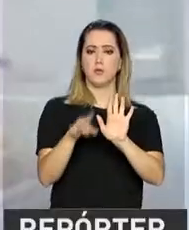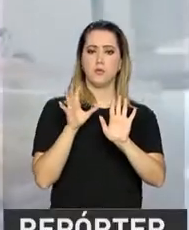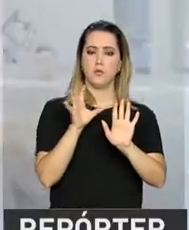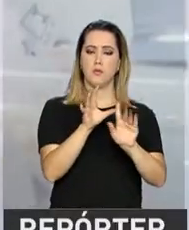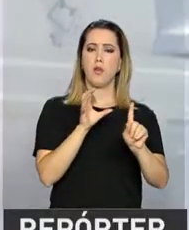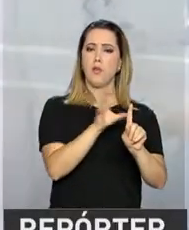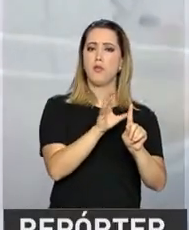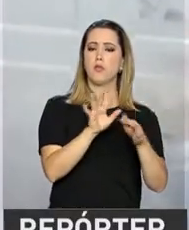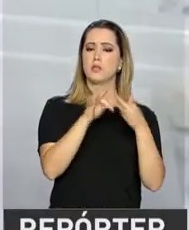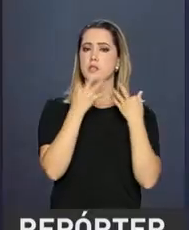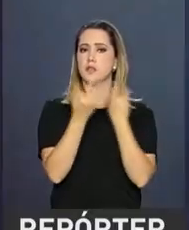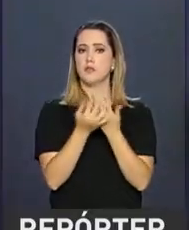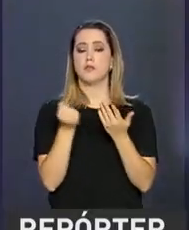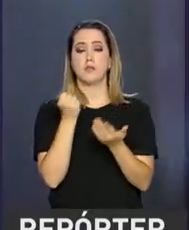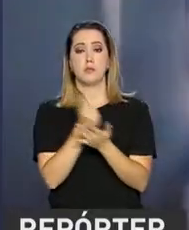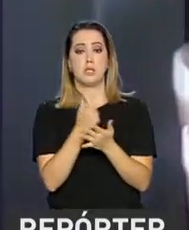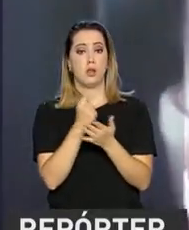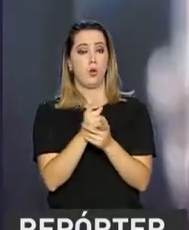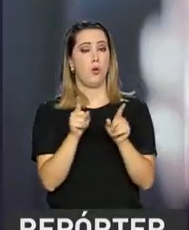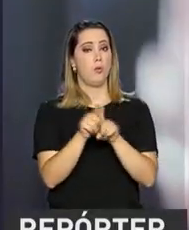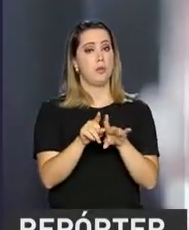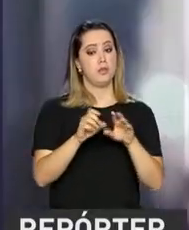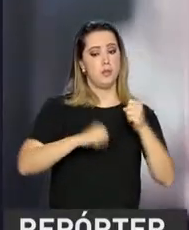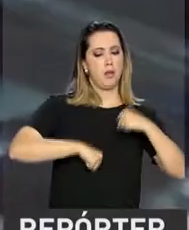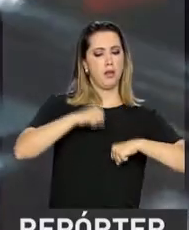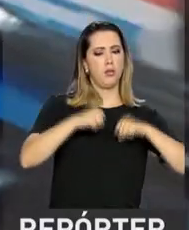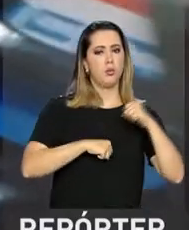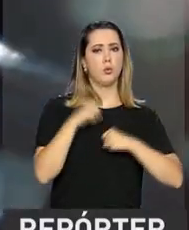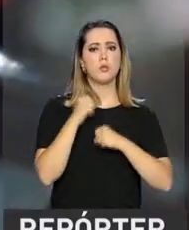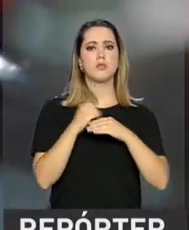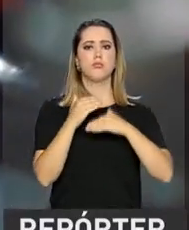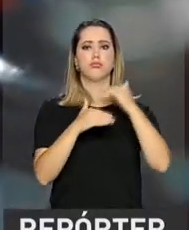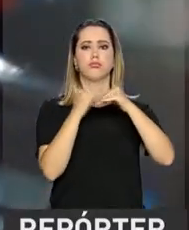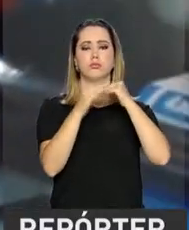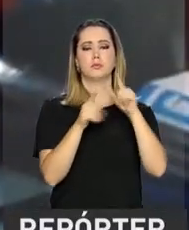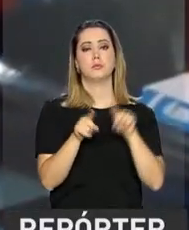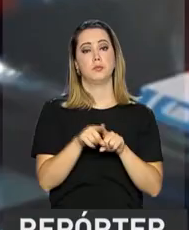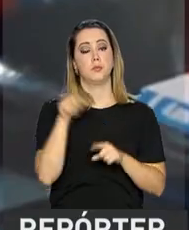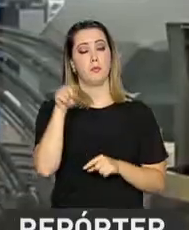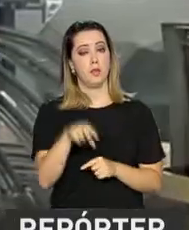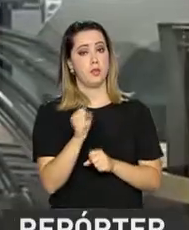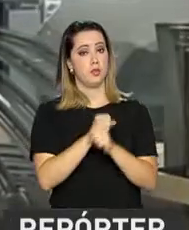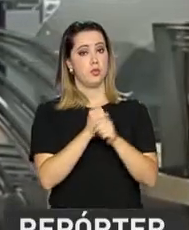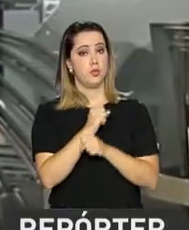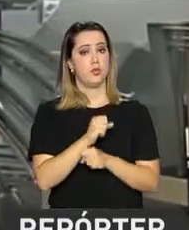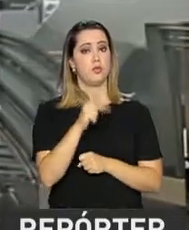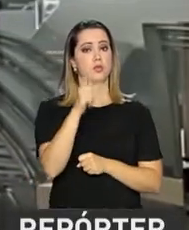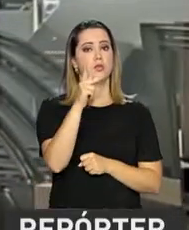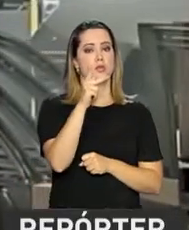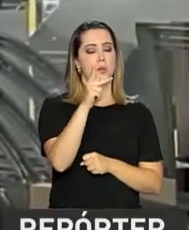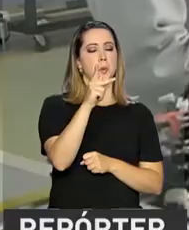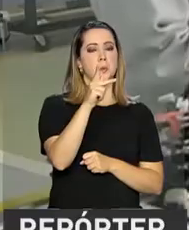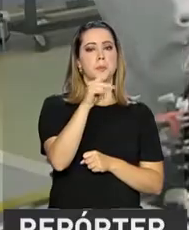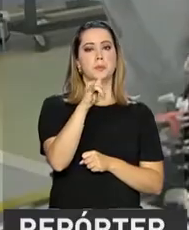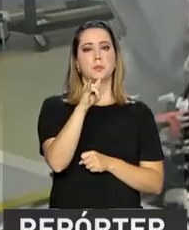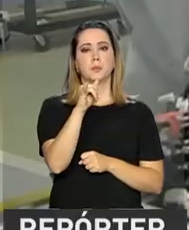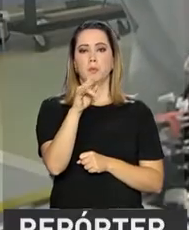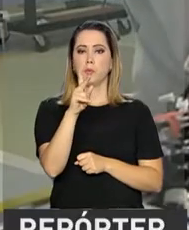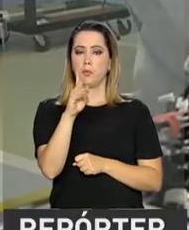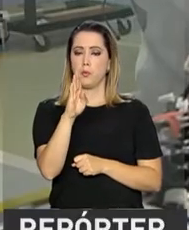produção industrial para 2017 a expectativa do crescimento do produto interno bruto pib é de